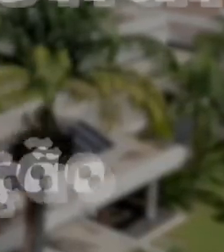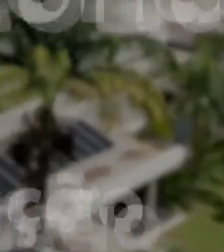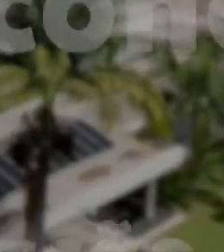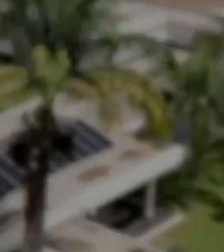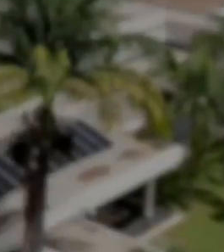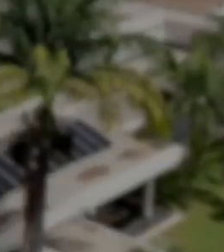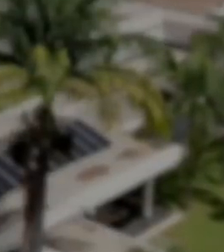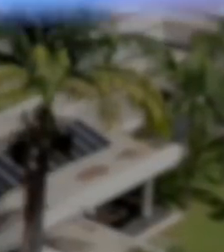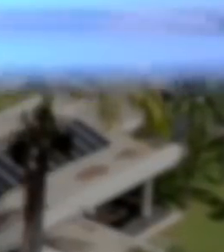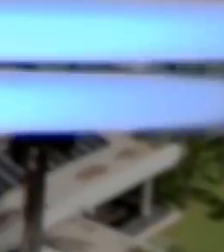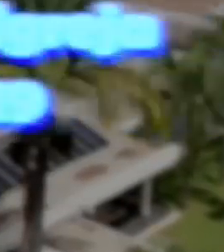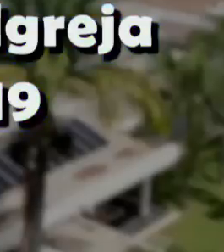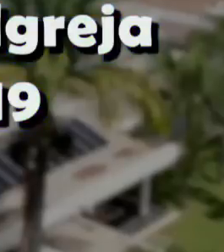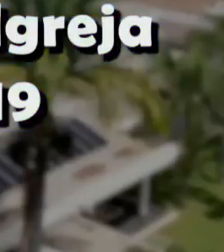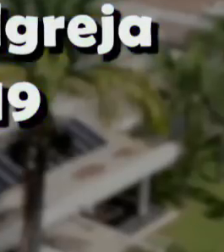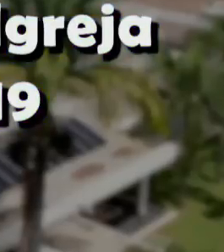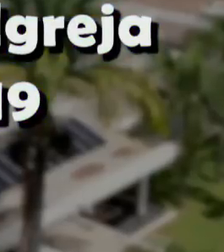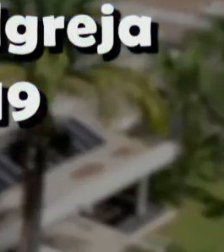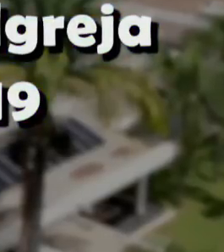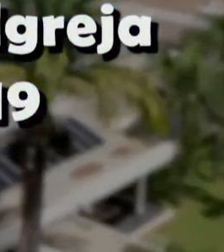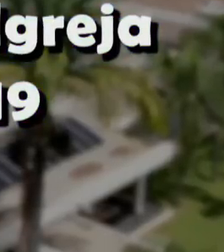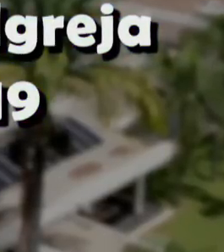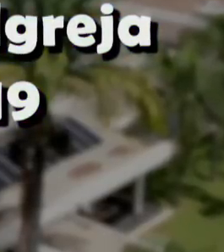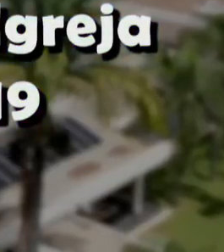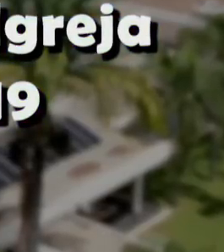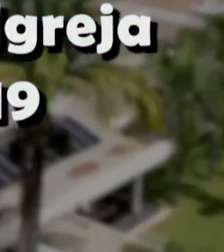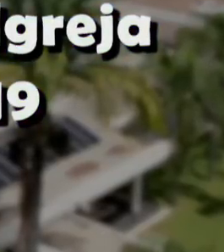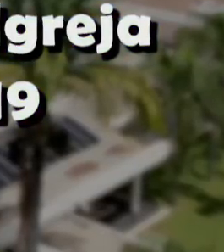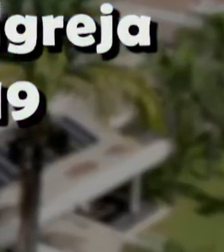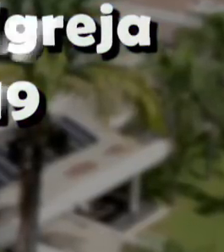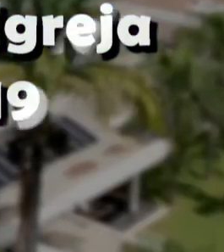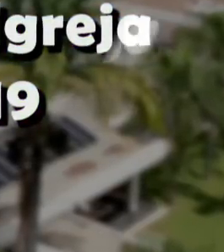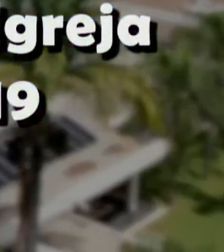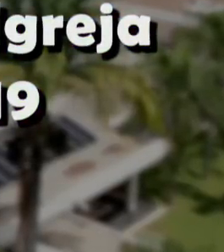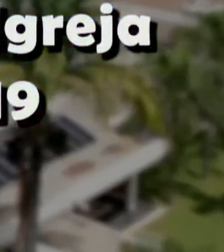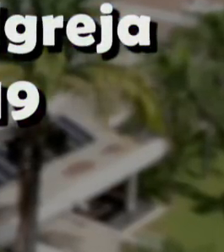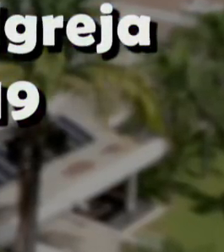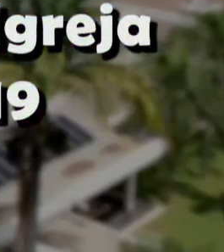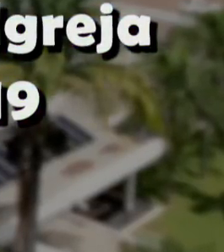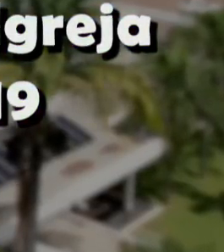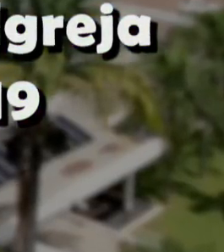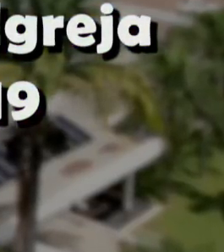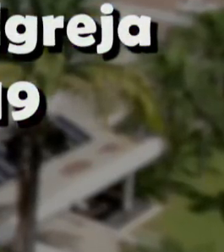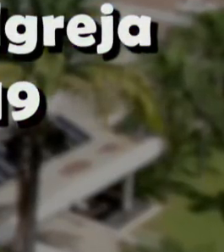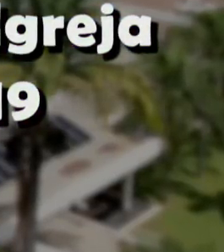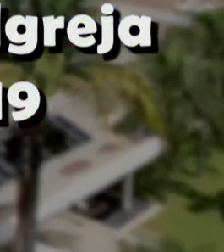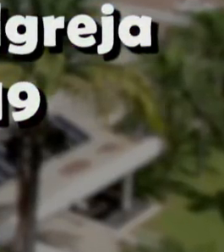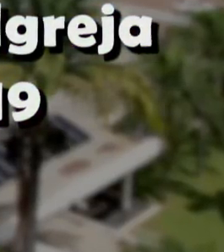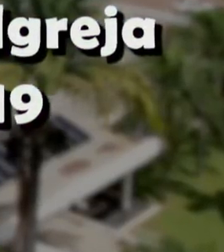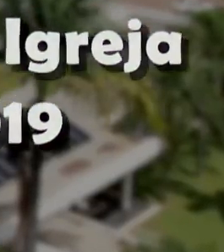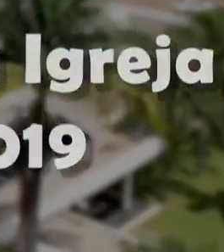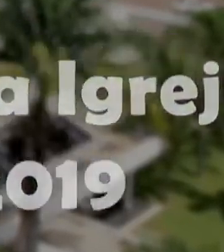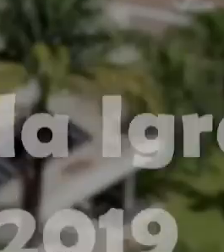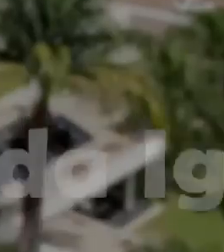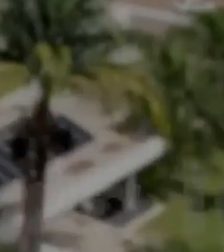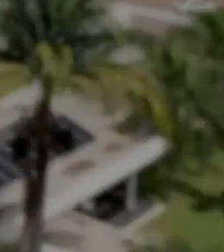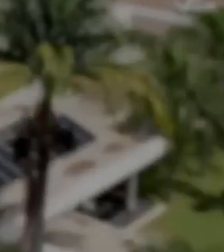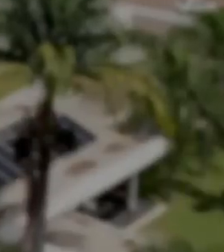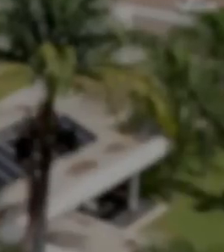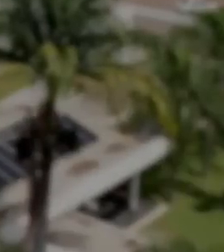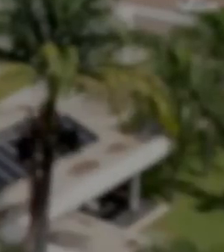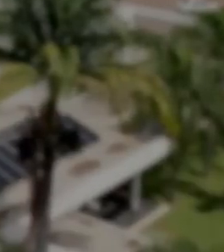Cabe esclarecer que os 8 novos diáconos eleitos serão consagrados no culto de aniversário da Igreja em 21 de julho.